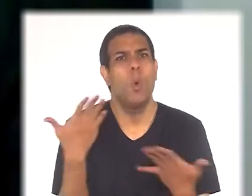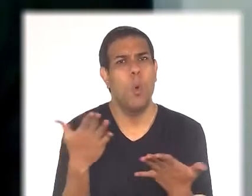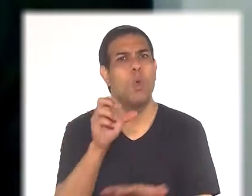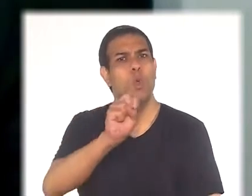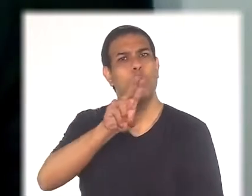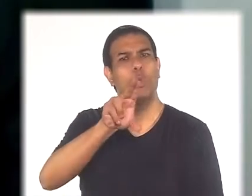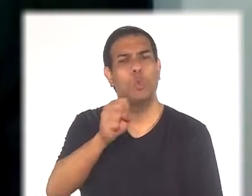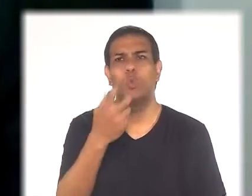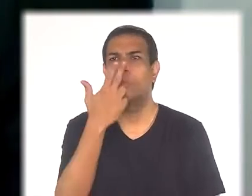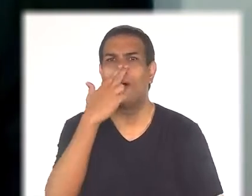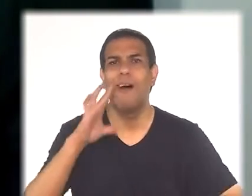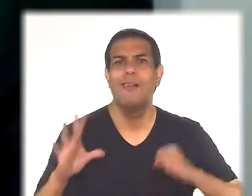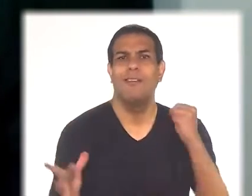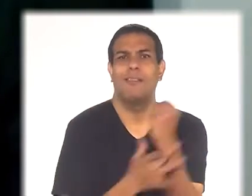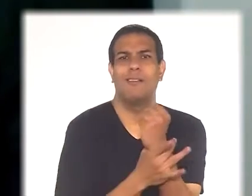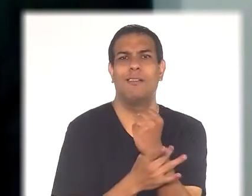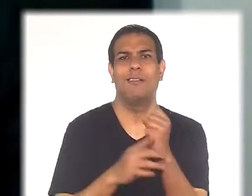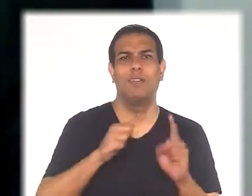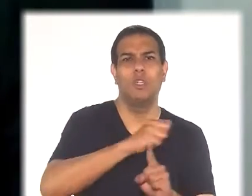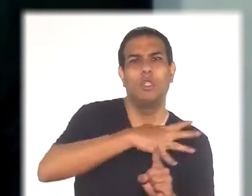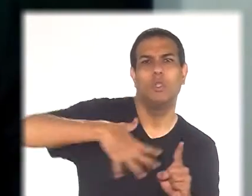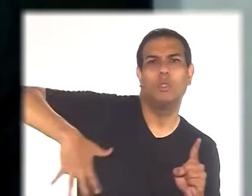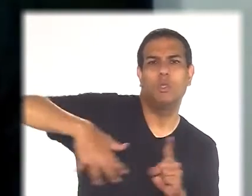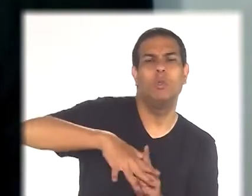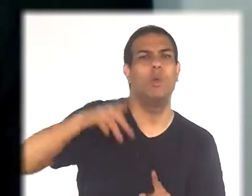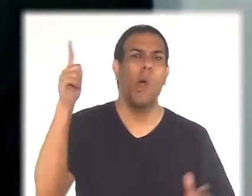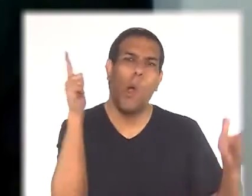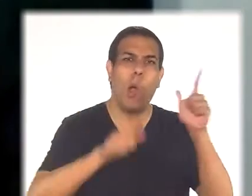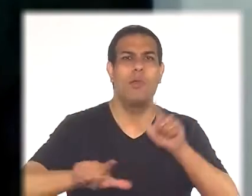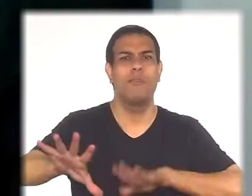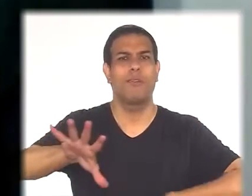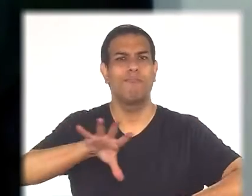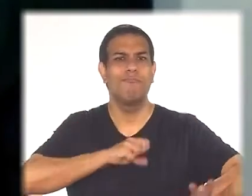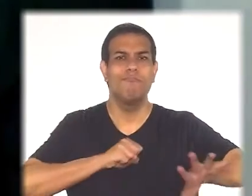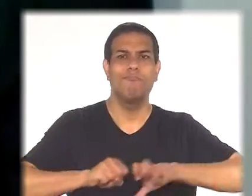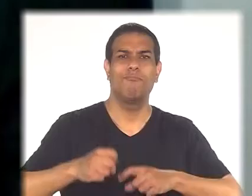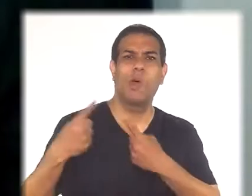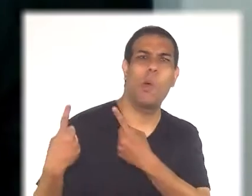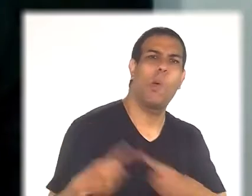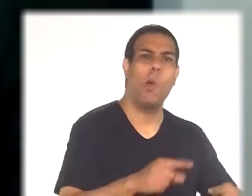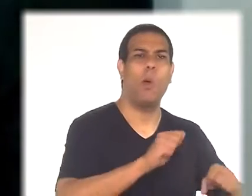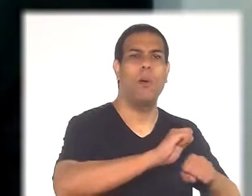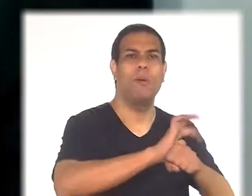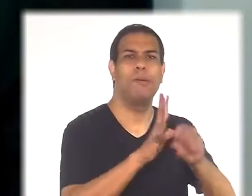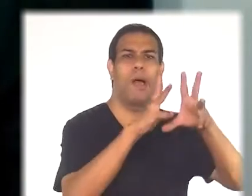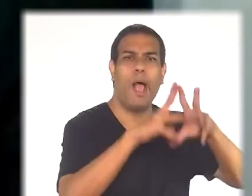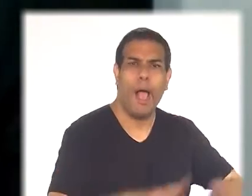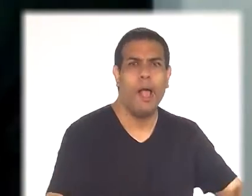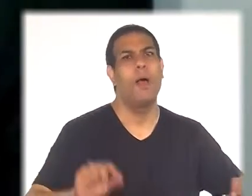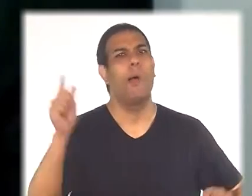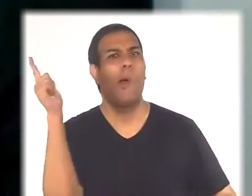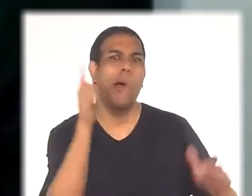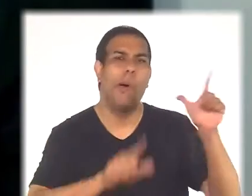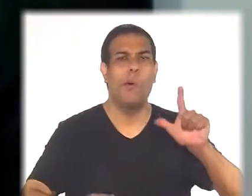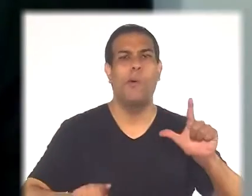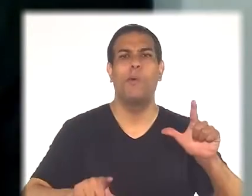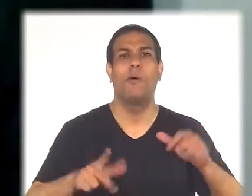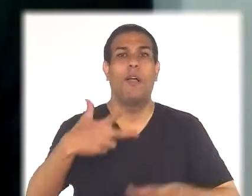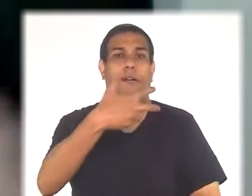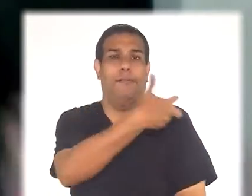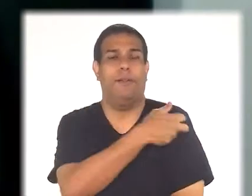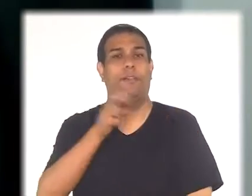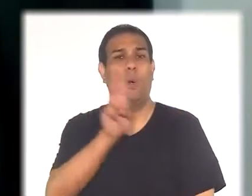que esse sistema vai permitir que a sociedade brasileira tenha uma resposta tão rápida e importante quanto essa que está